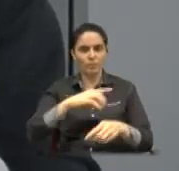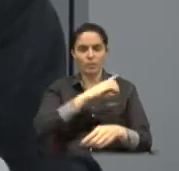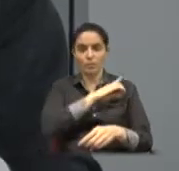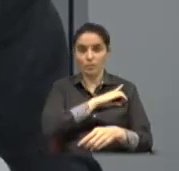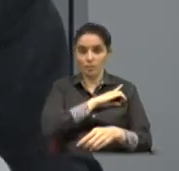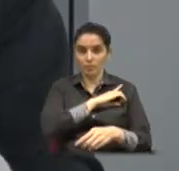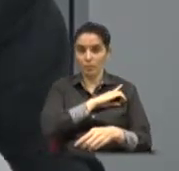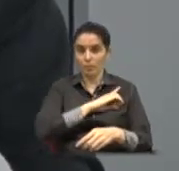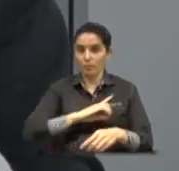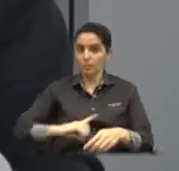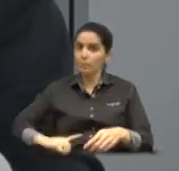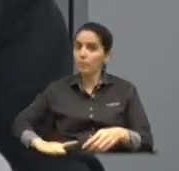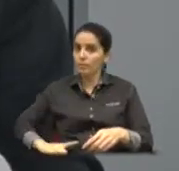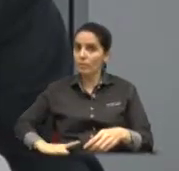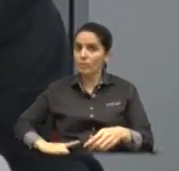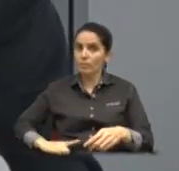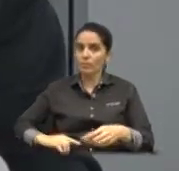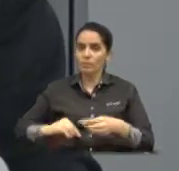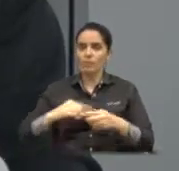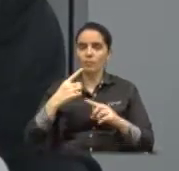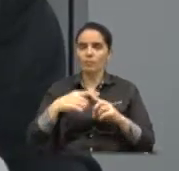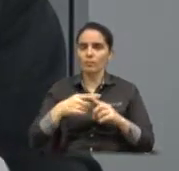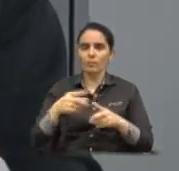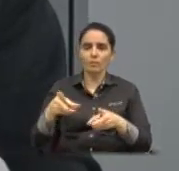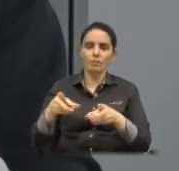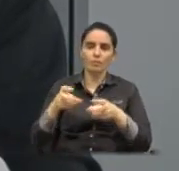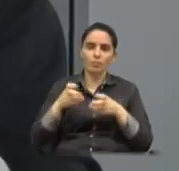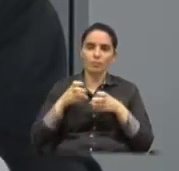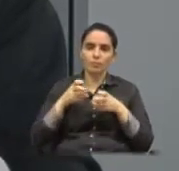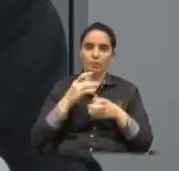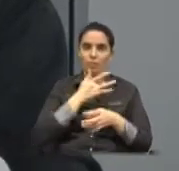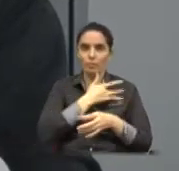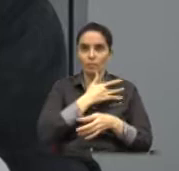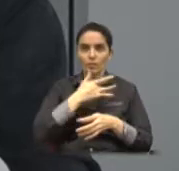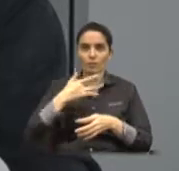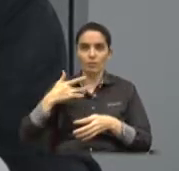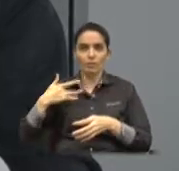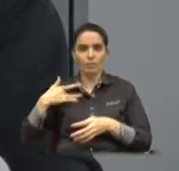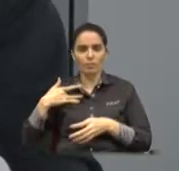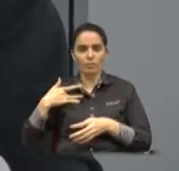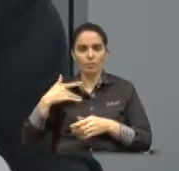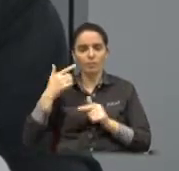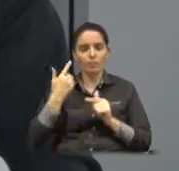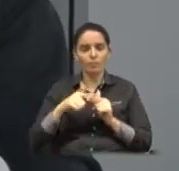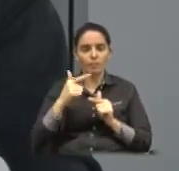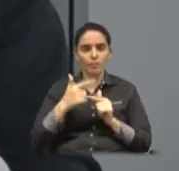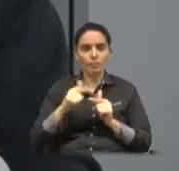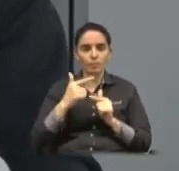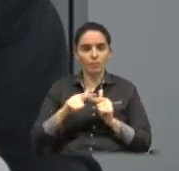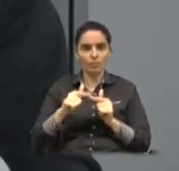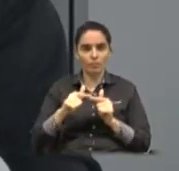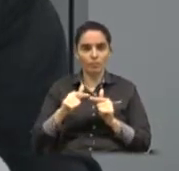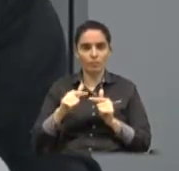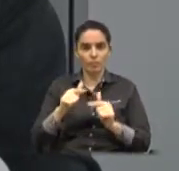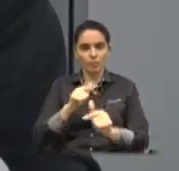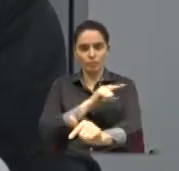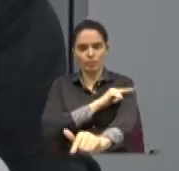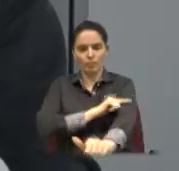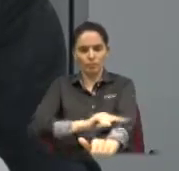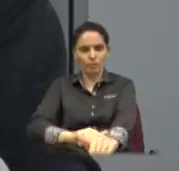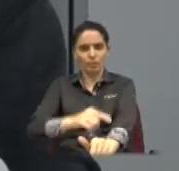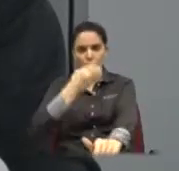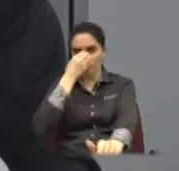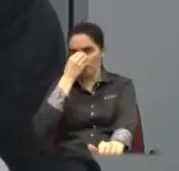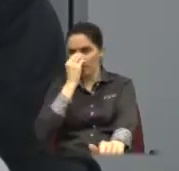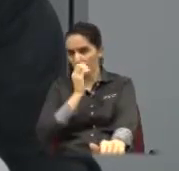deputados. Eu acho que nós vemos aí a saúde tão doente, a educação tão